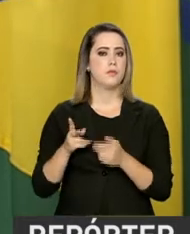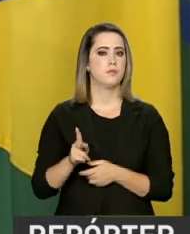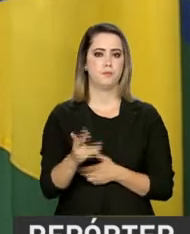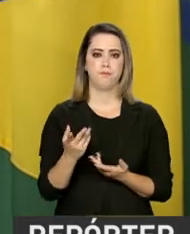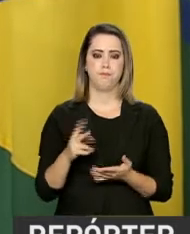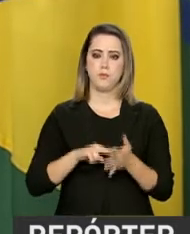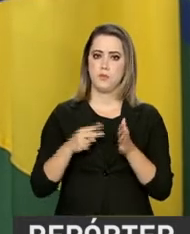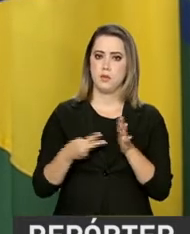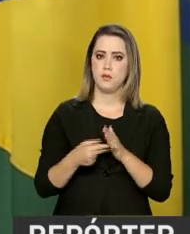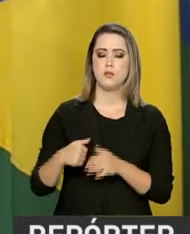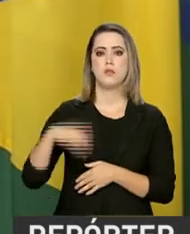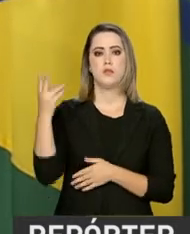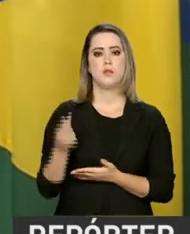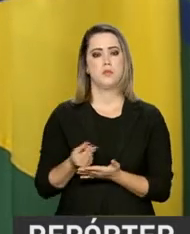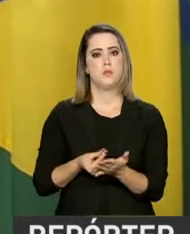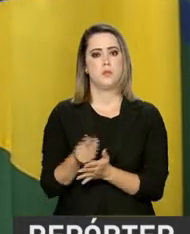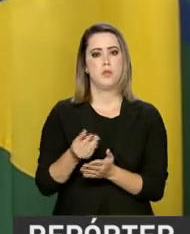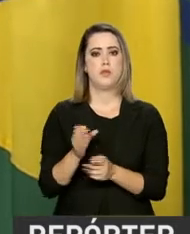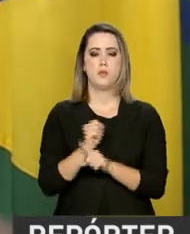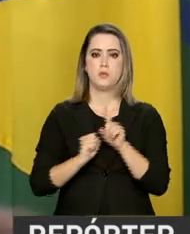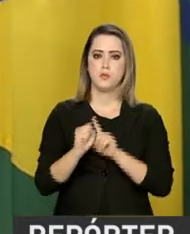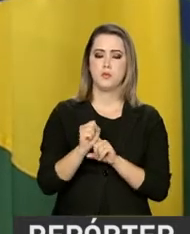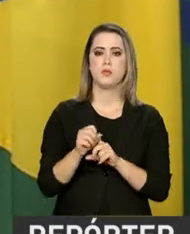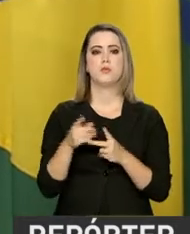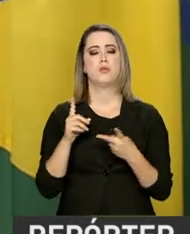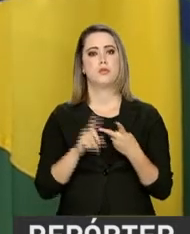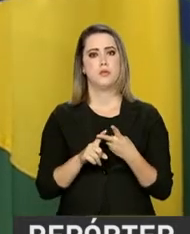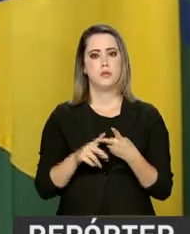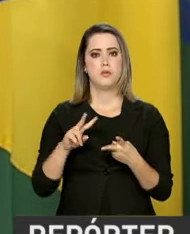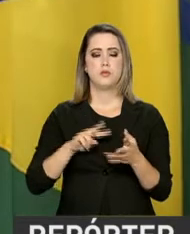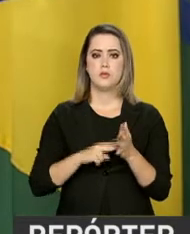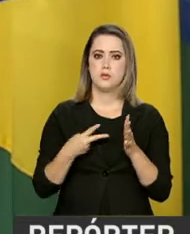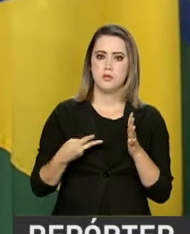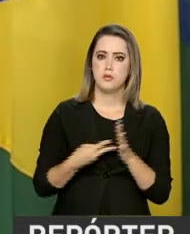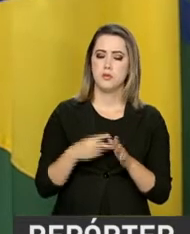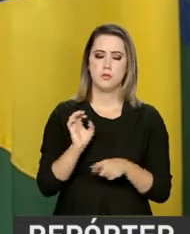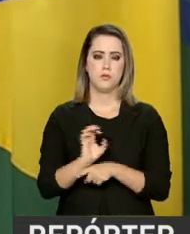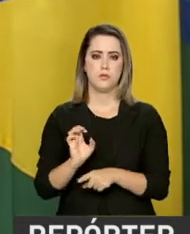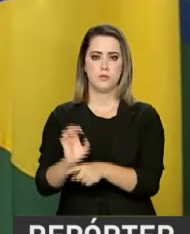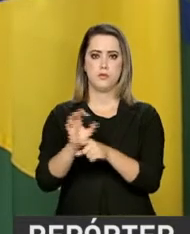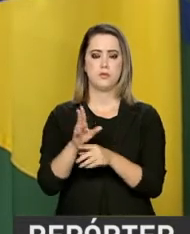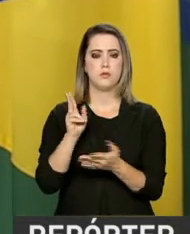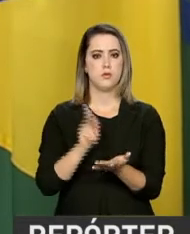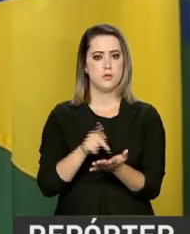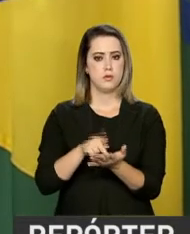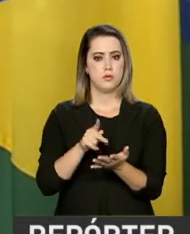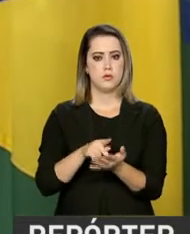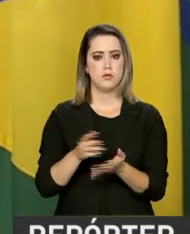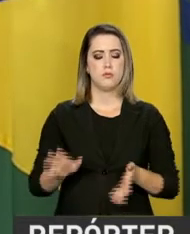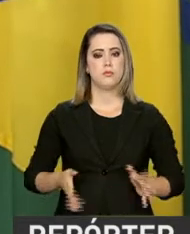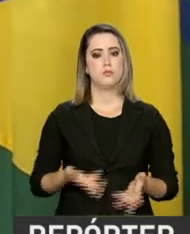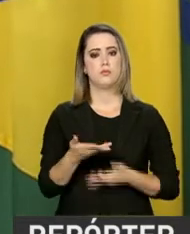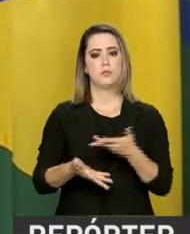significa mais recursos para a área social significa um estado voltado de verdade para a promoção